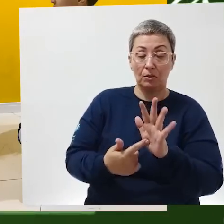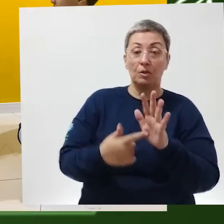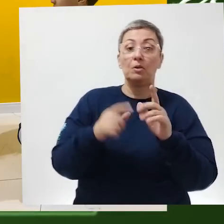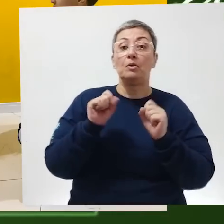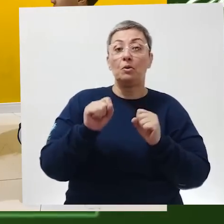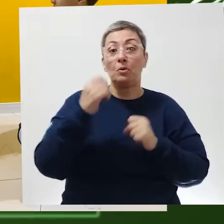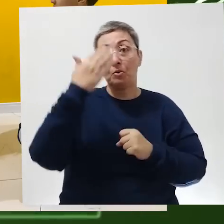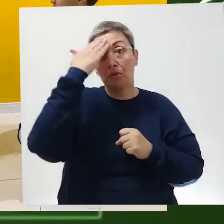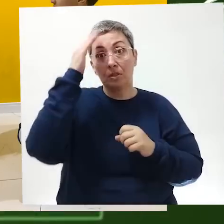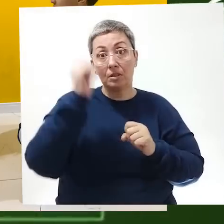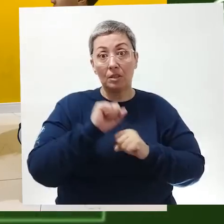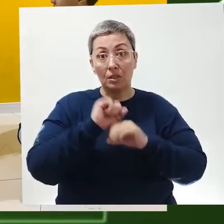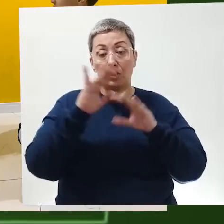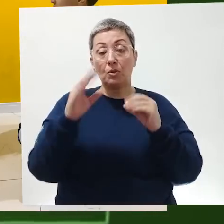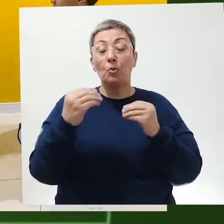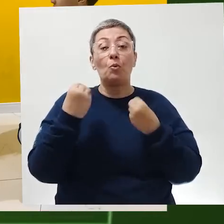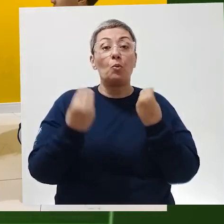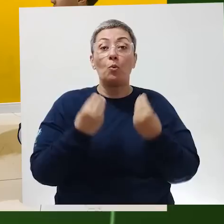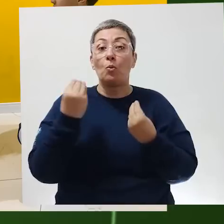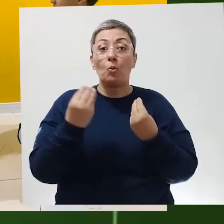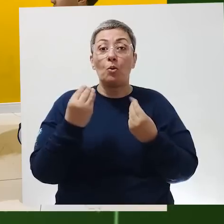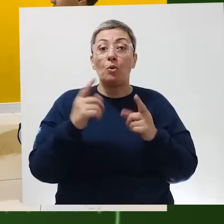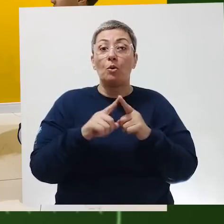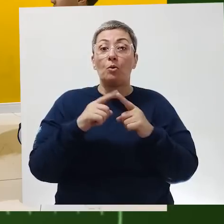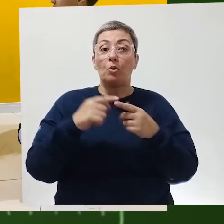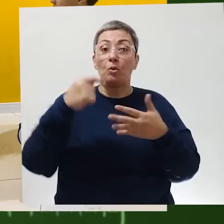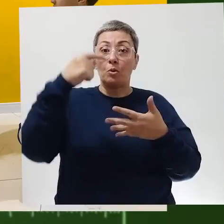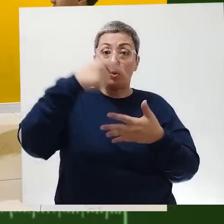você entenda de que